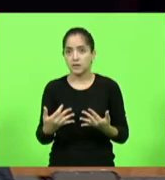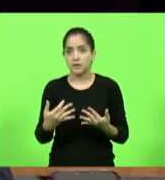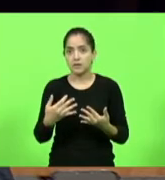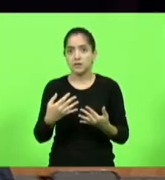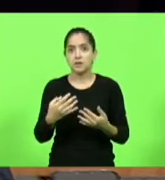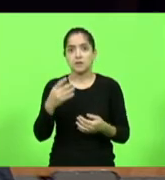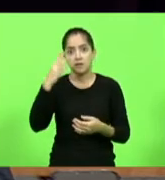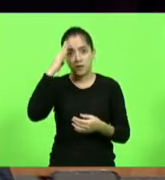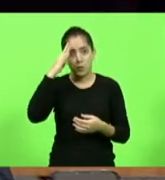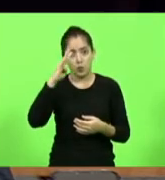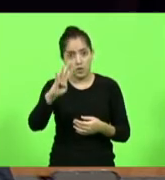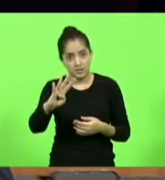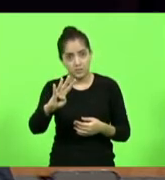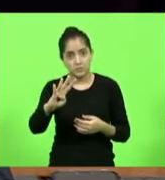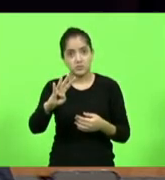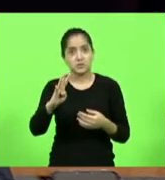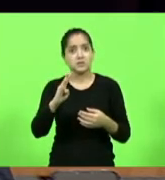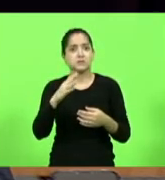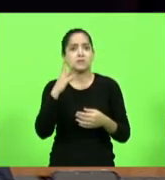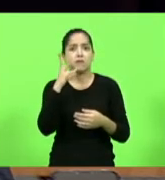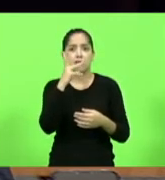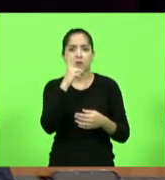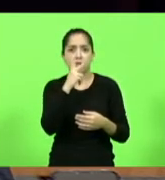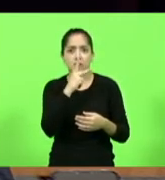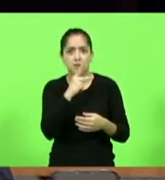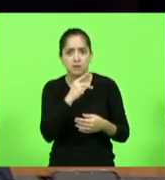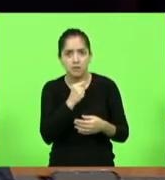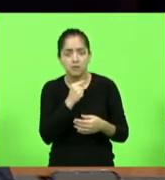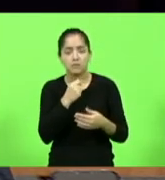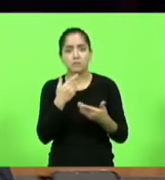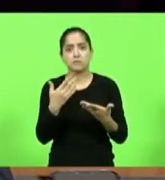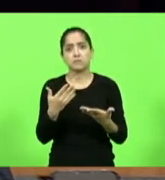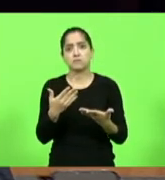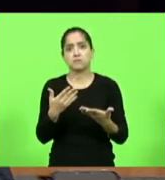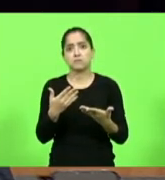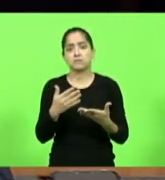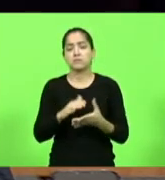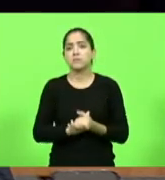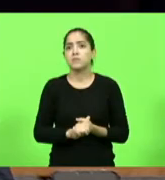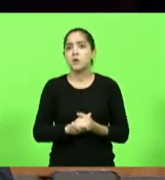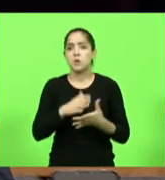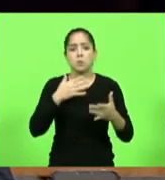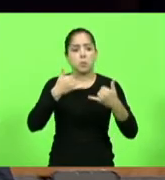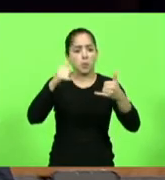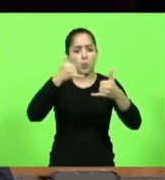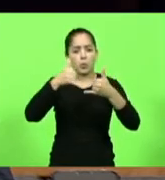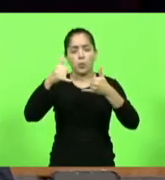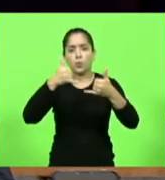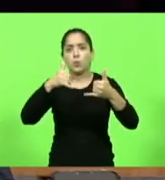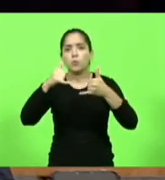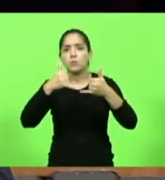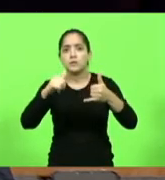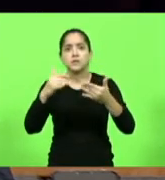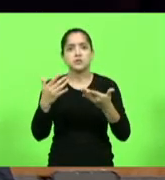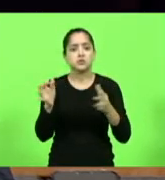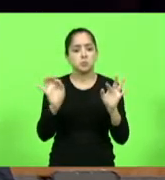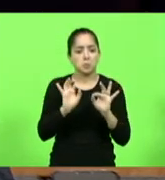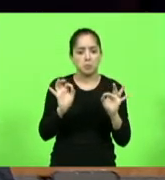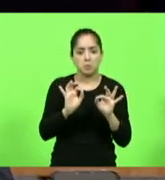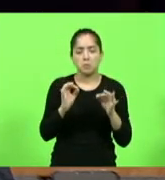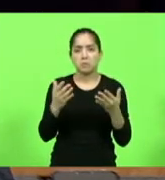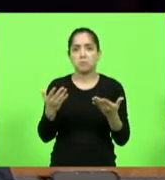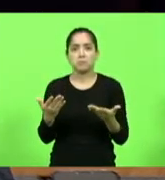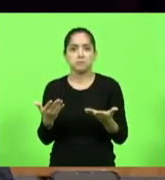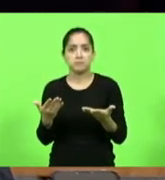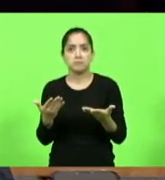4 dias, mas para ligação de qualquer energia, de qualquer estabelecimento,